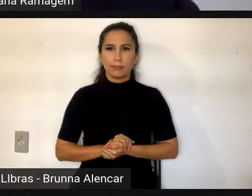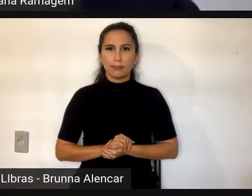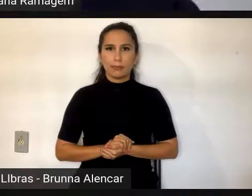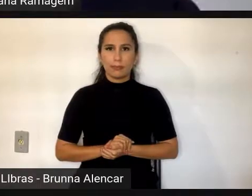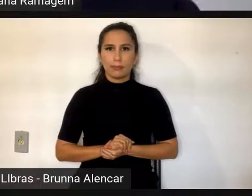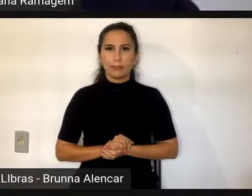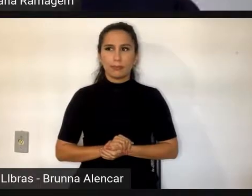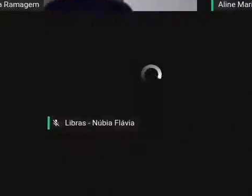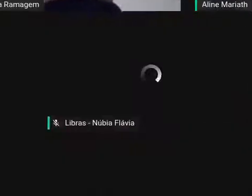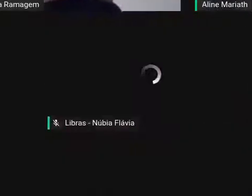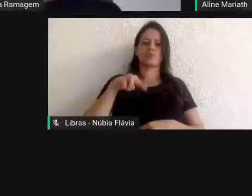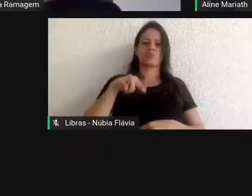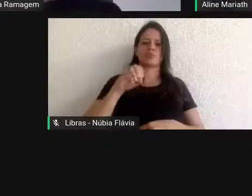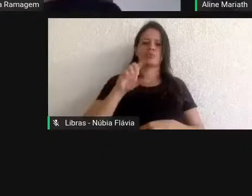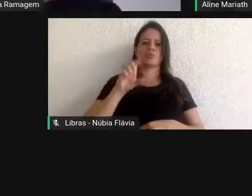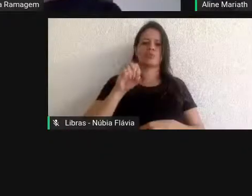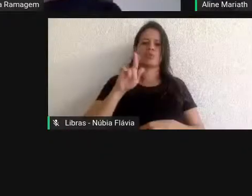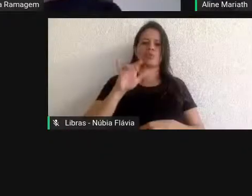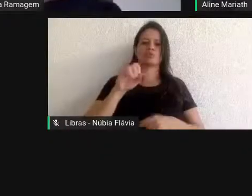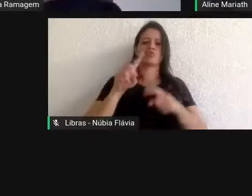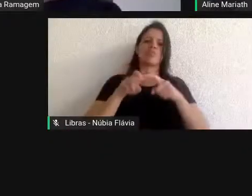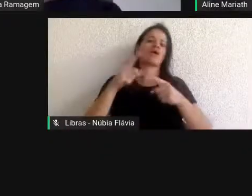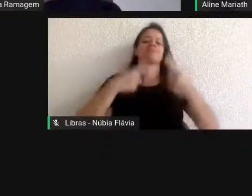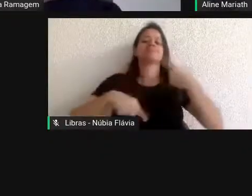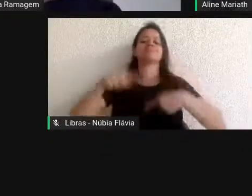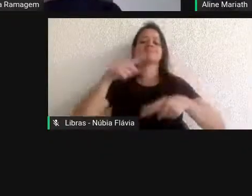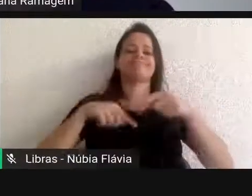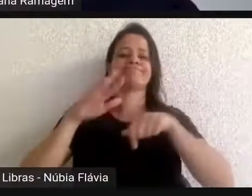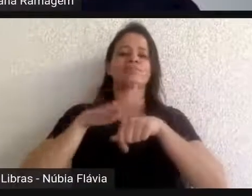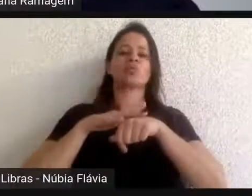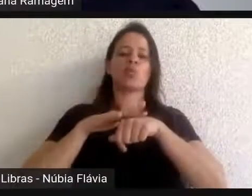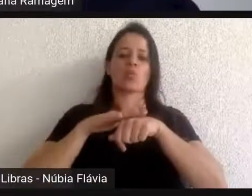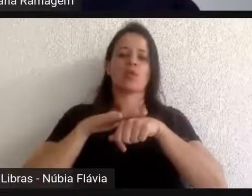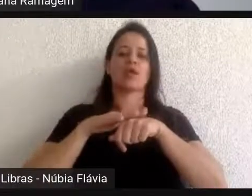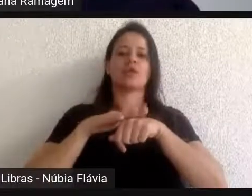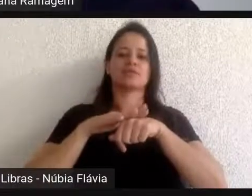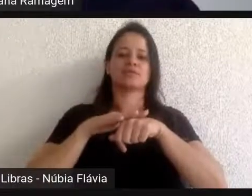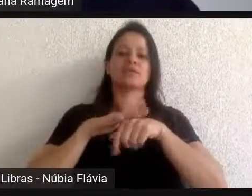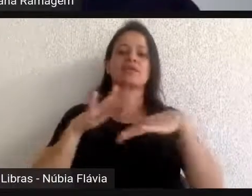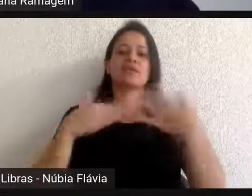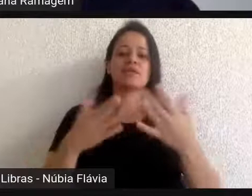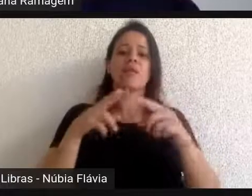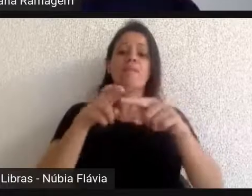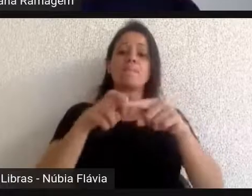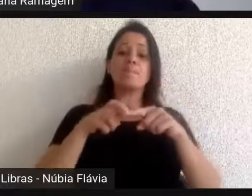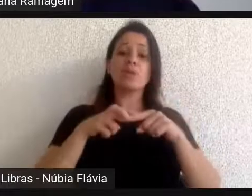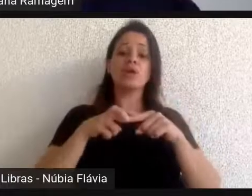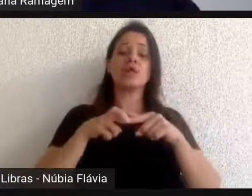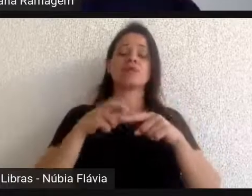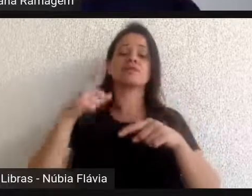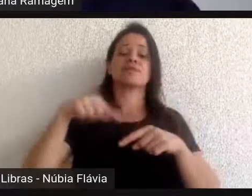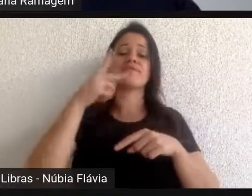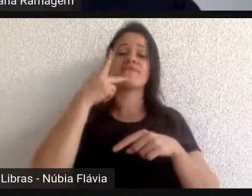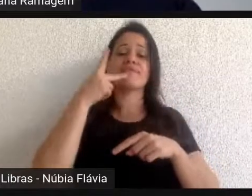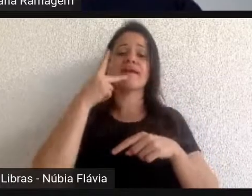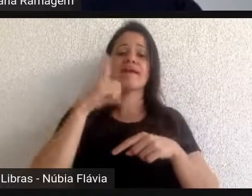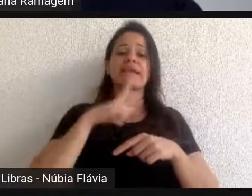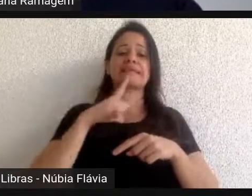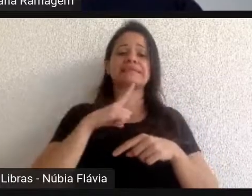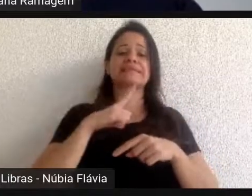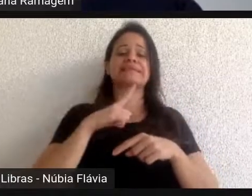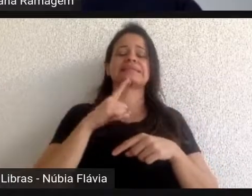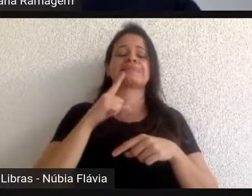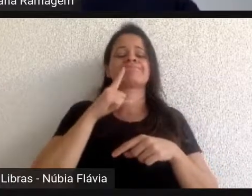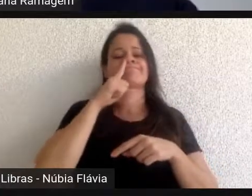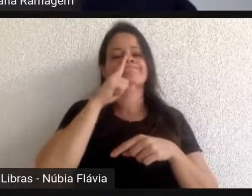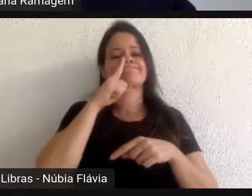hora que ele precisa reagir em relação à doença, né? E é justamente nessa coisa que a gente fala de grupo de risco,